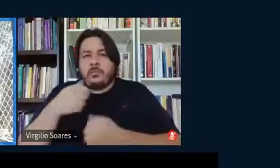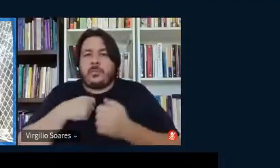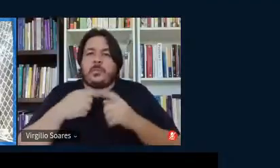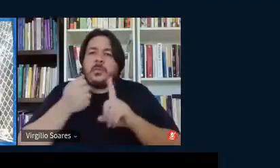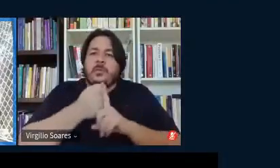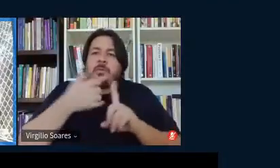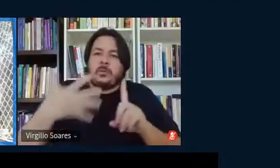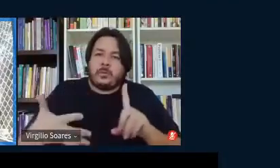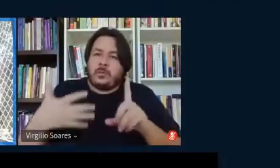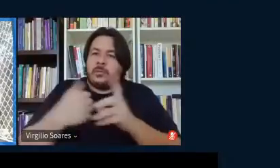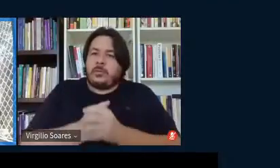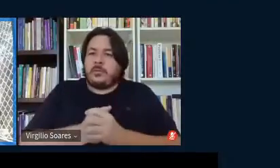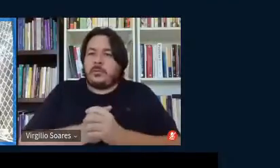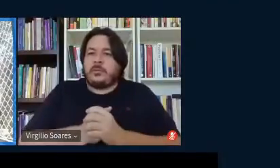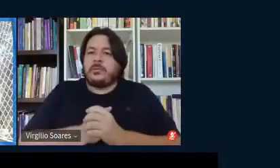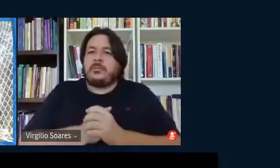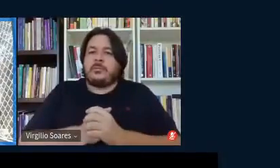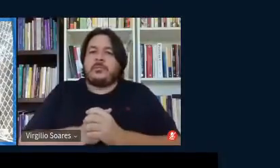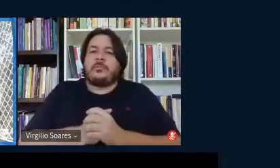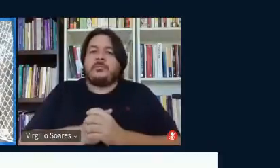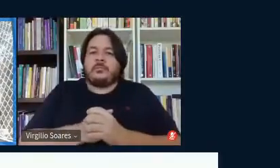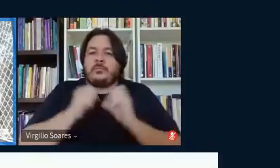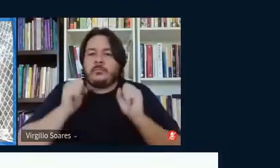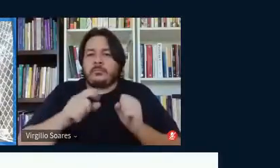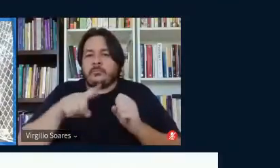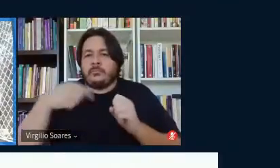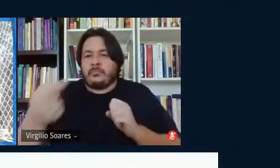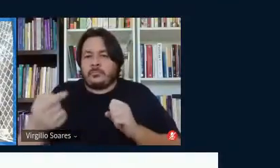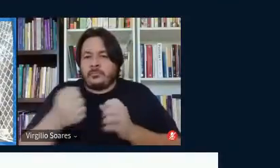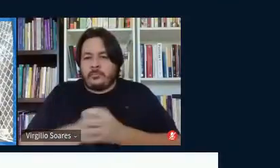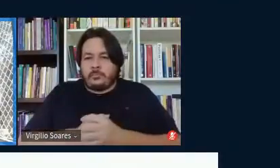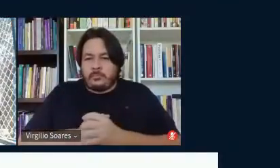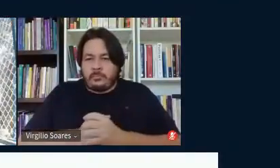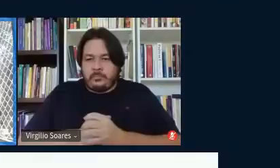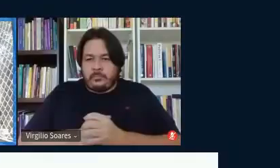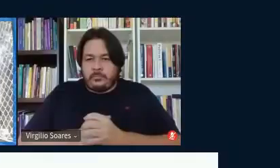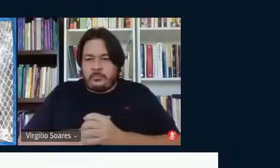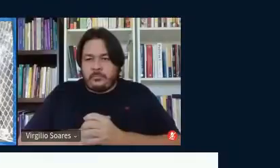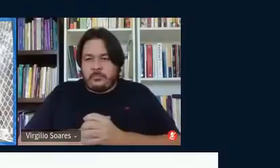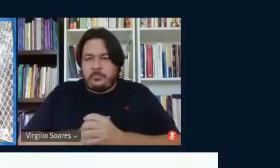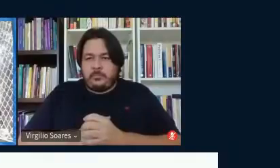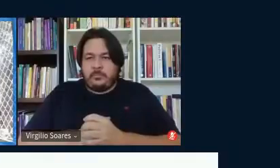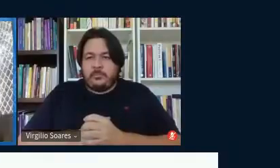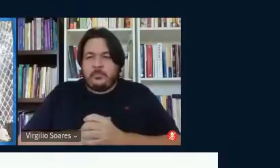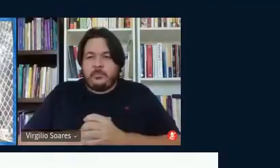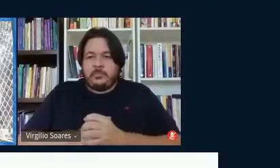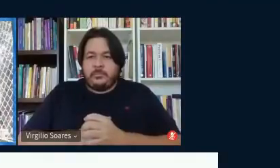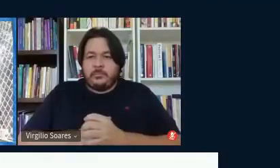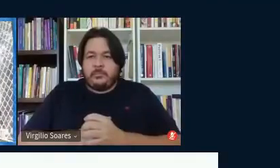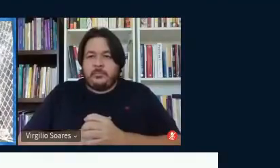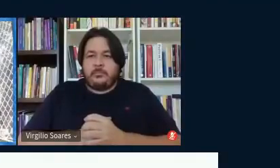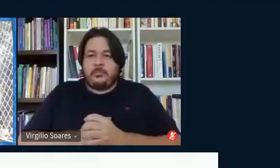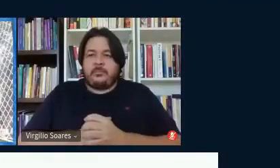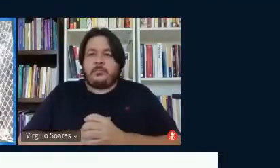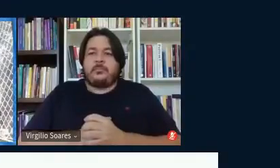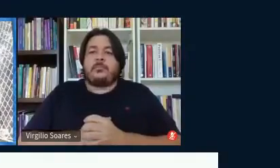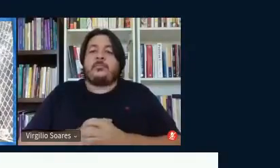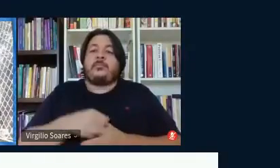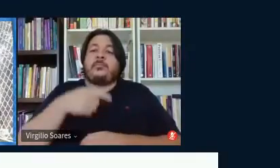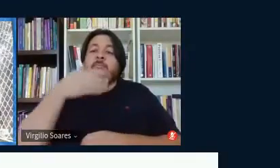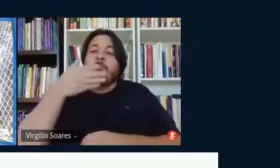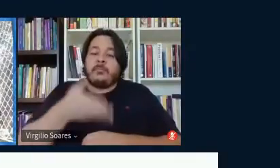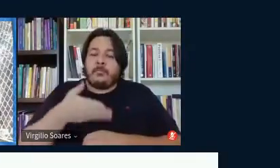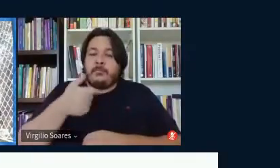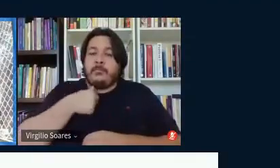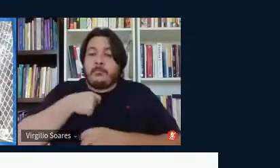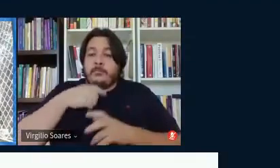andando muito juntas. Você pode passar o próximo, Renata, por gentileza. Então, é importante que a gente localize onde está o